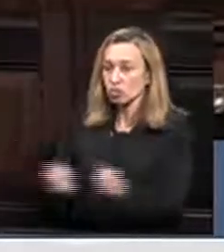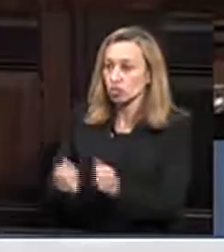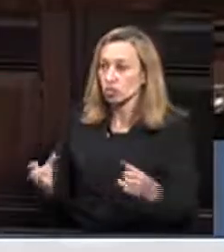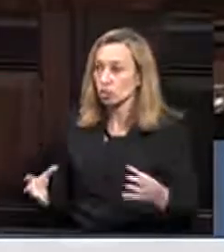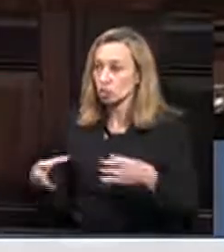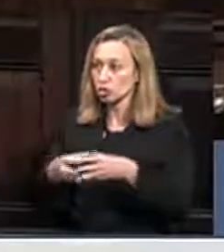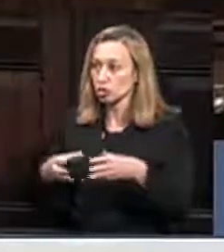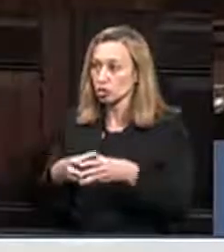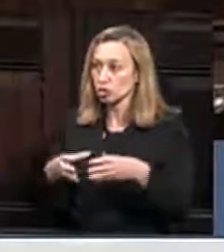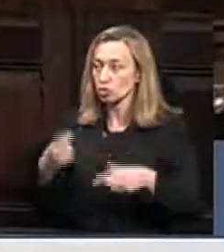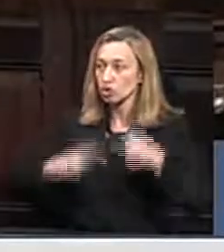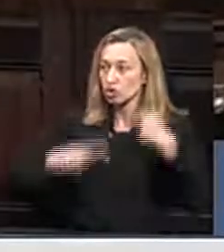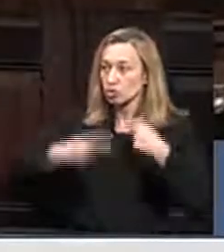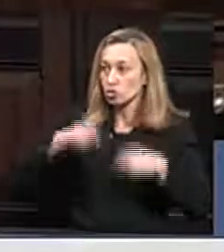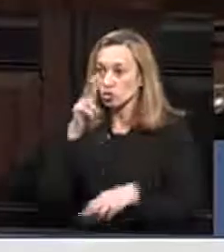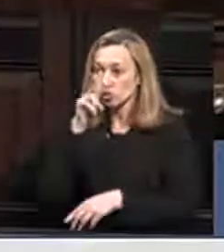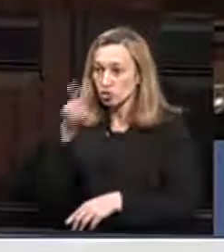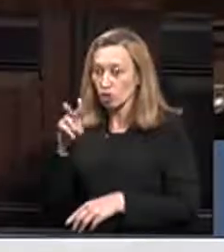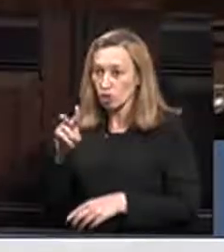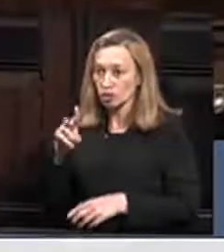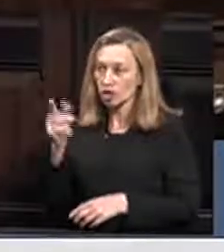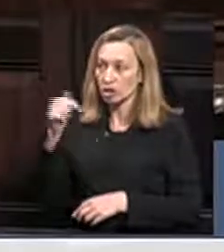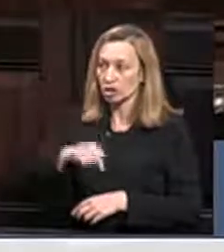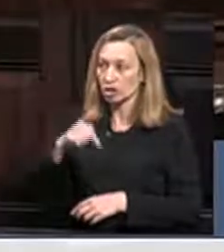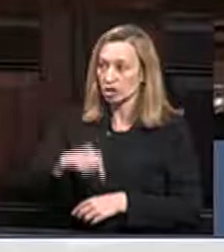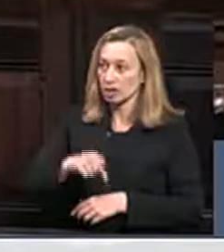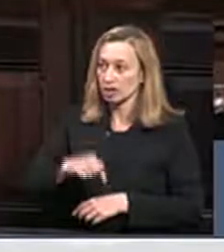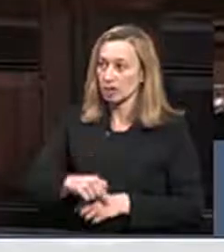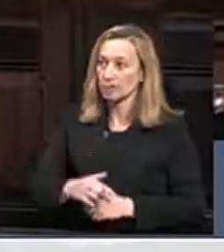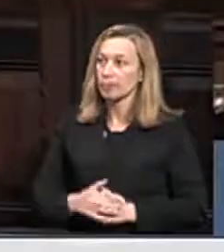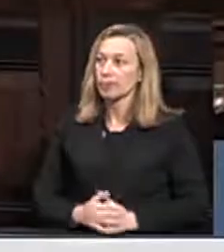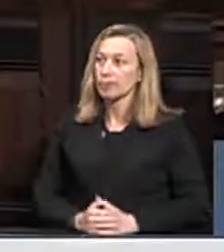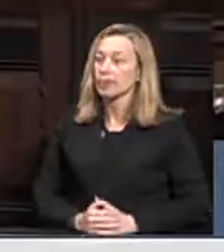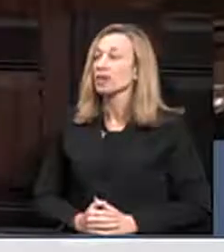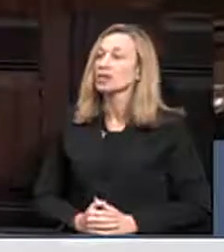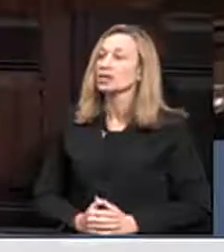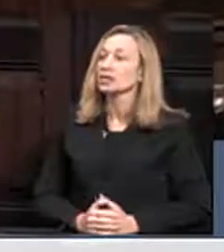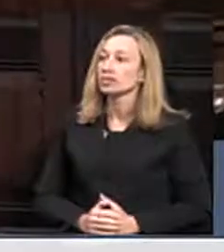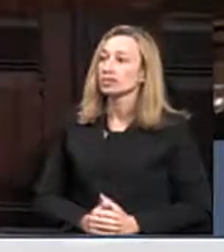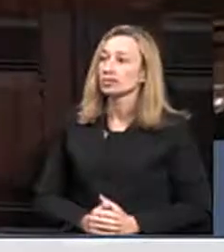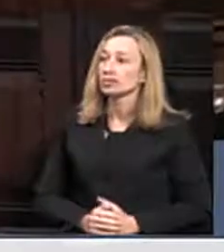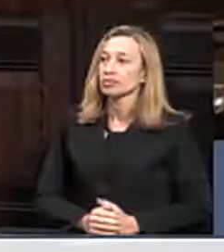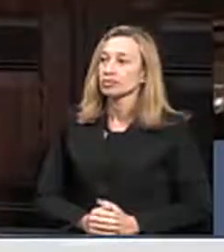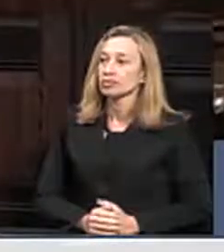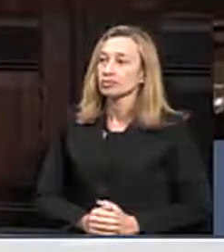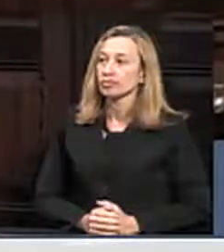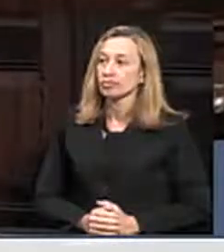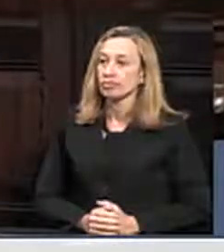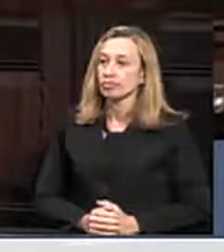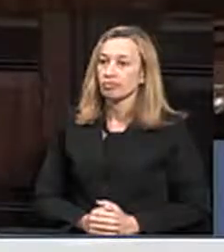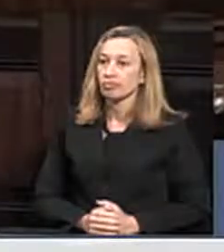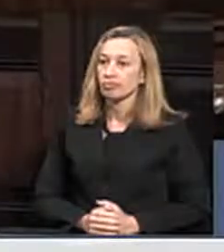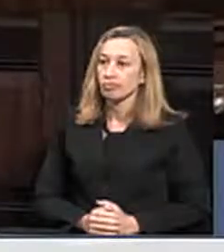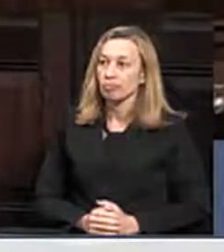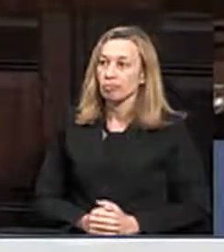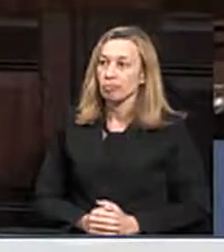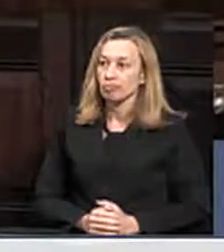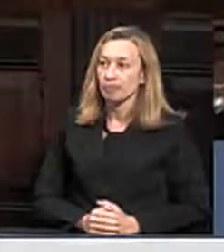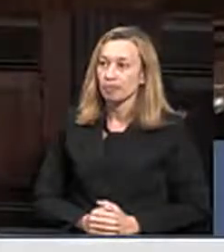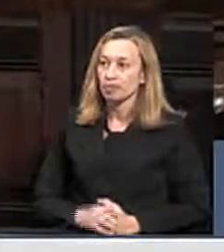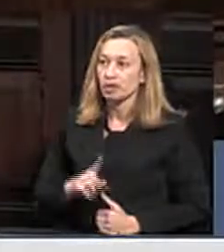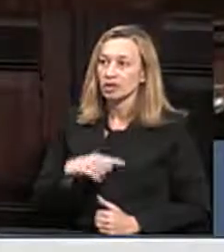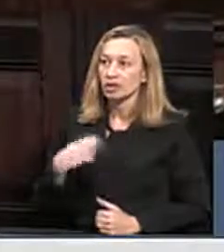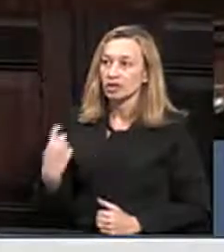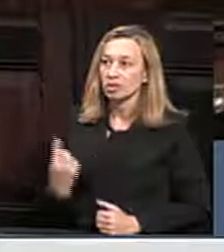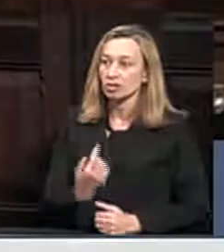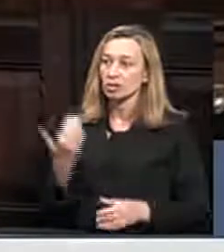discurso fortíssimo, aqui, na nossa